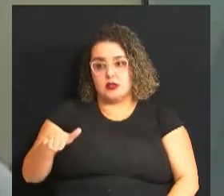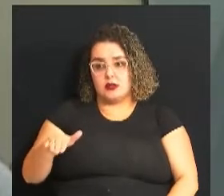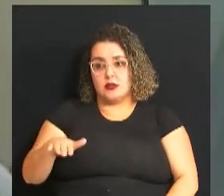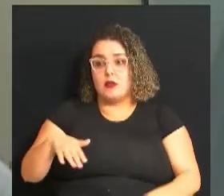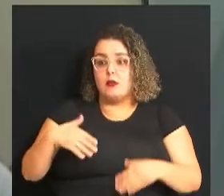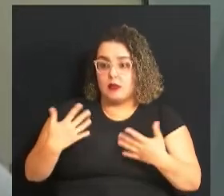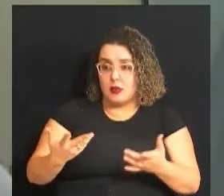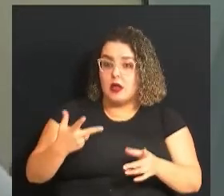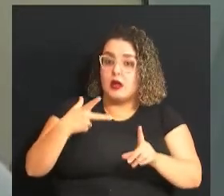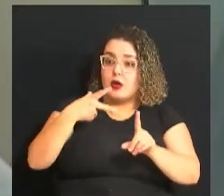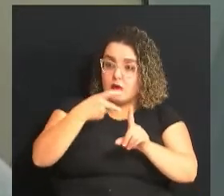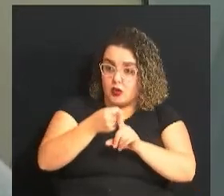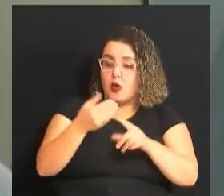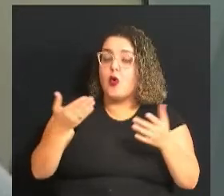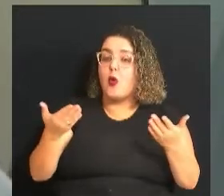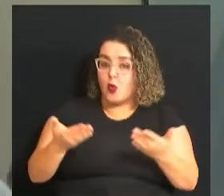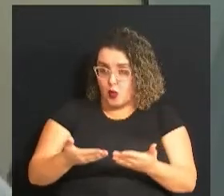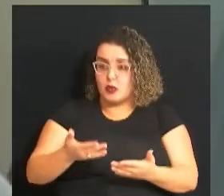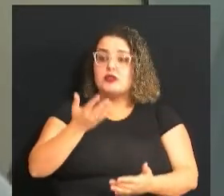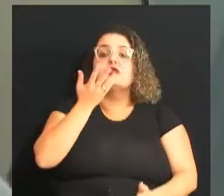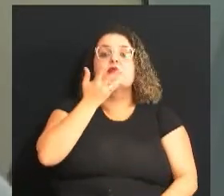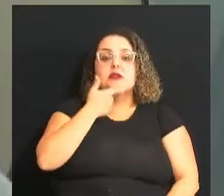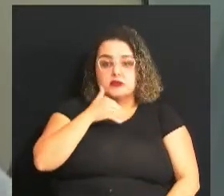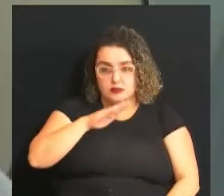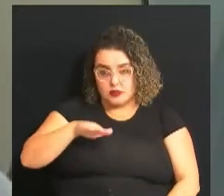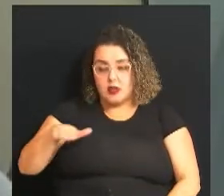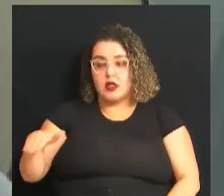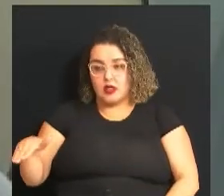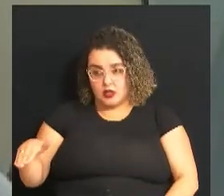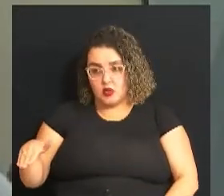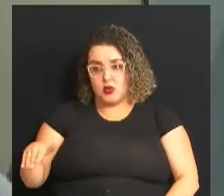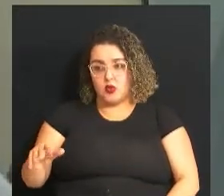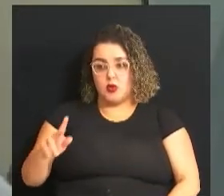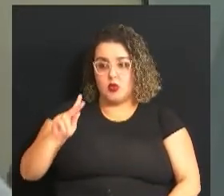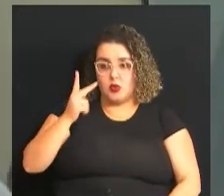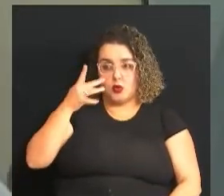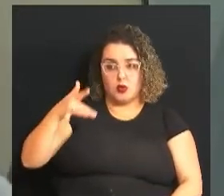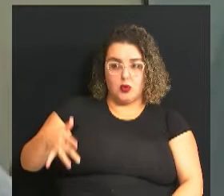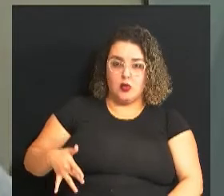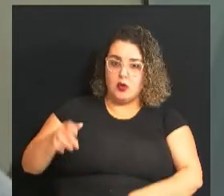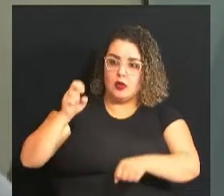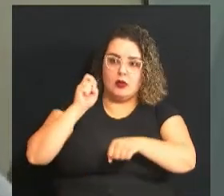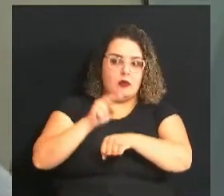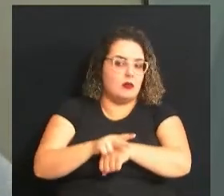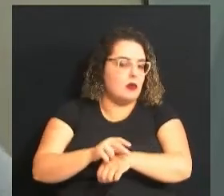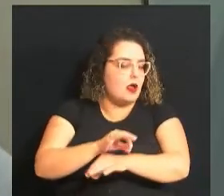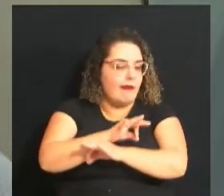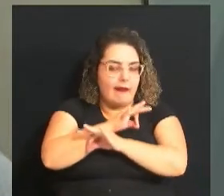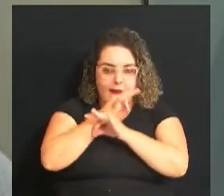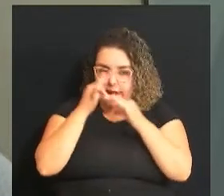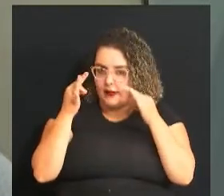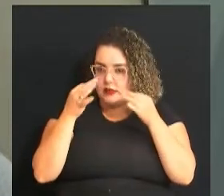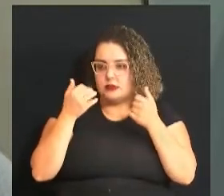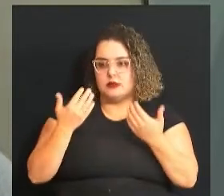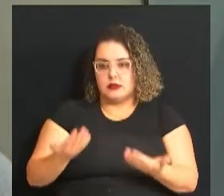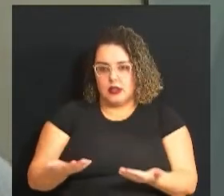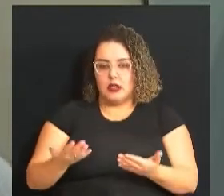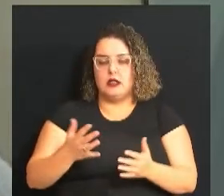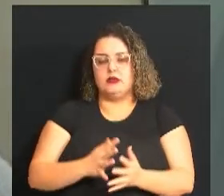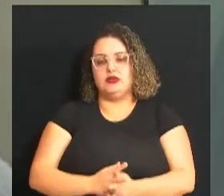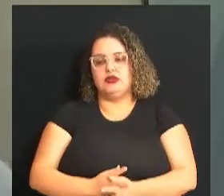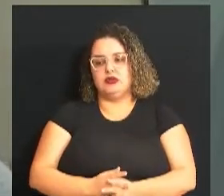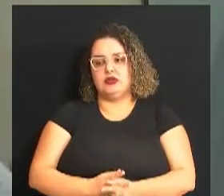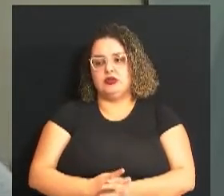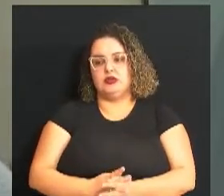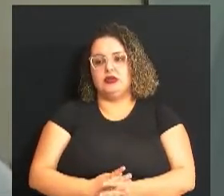cobertura vacinal hoje para as crianças em relação às hepatites virais é excelente, né? Então, a criança